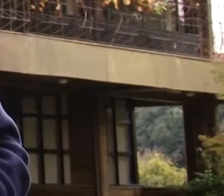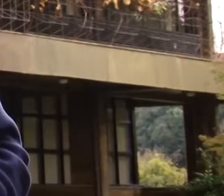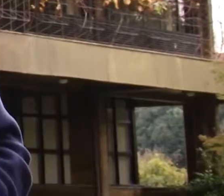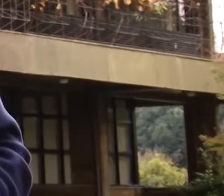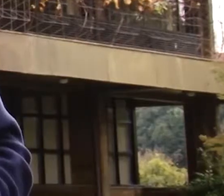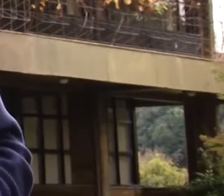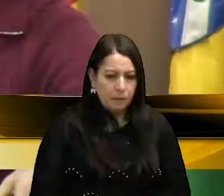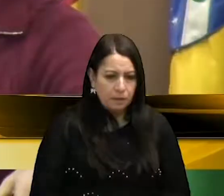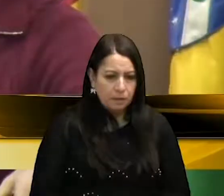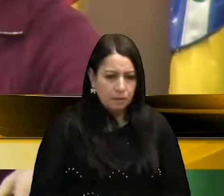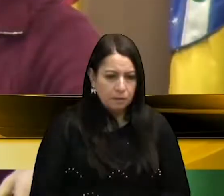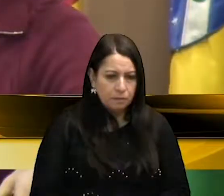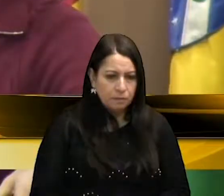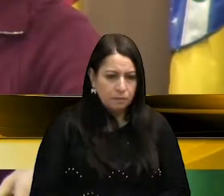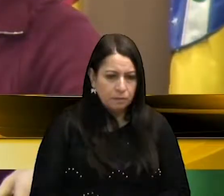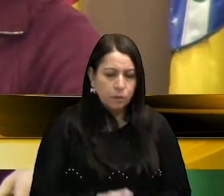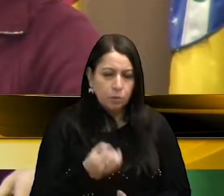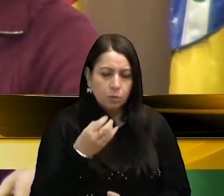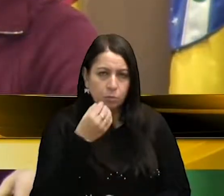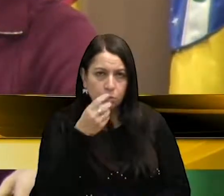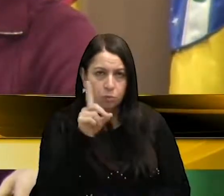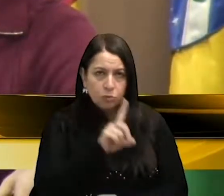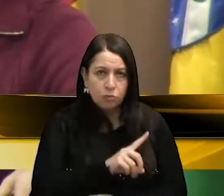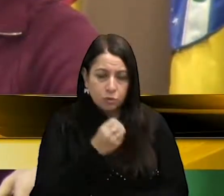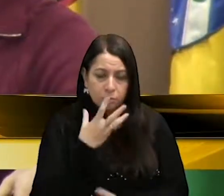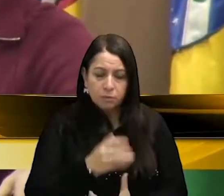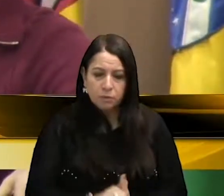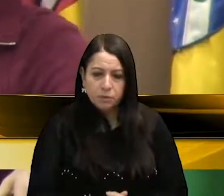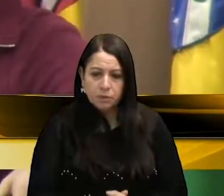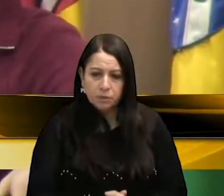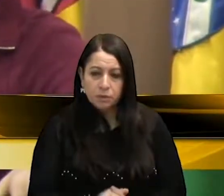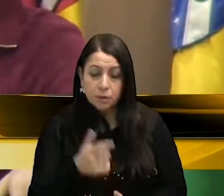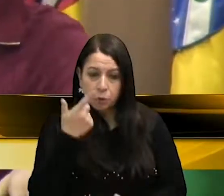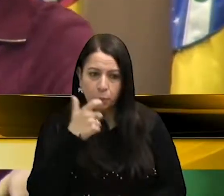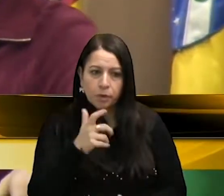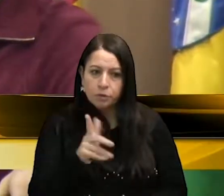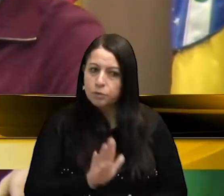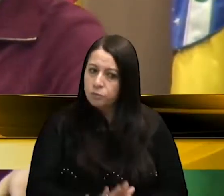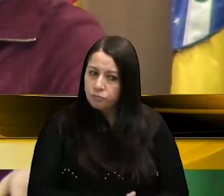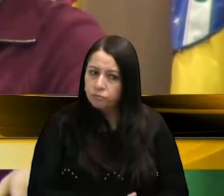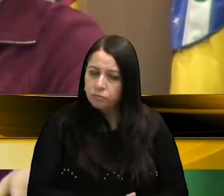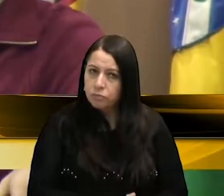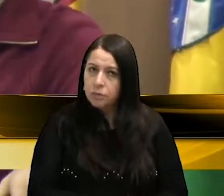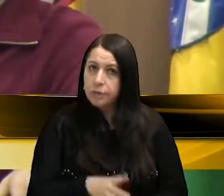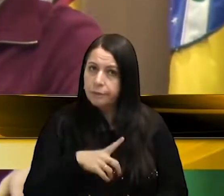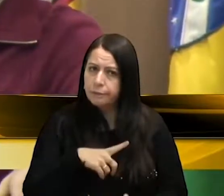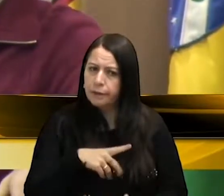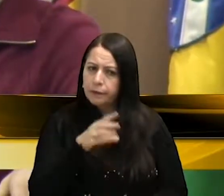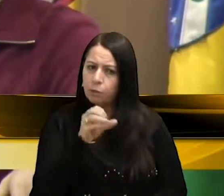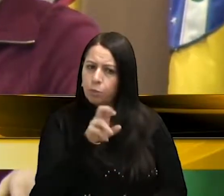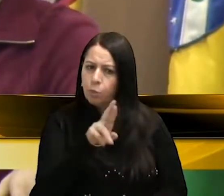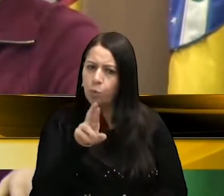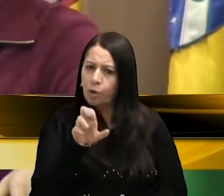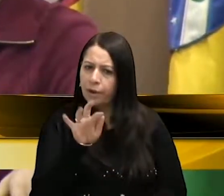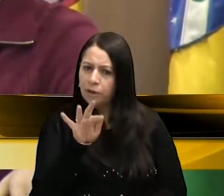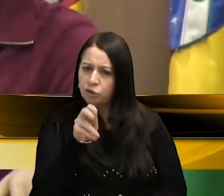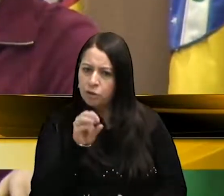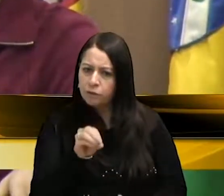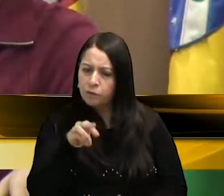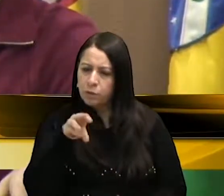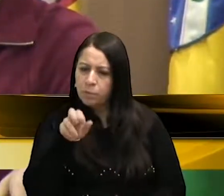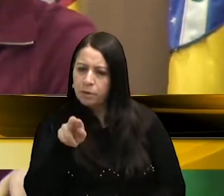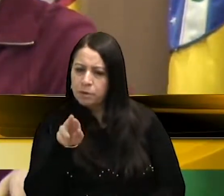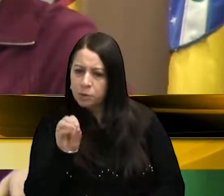comunitárias. Apresentada em áudio por Bueno, vereador denunciante, em sessão ordinária em junho de 2018,